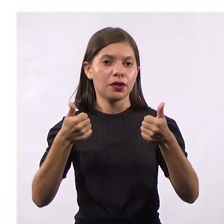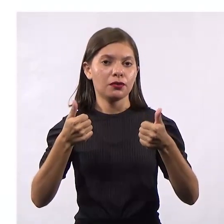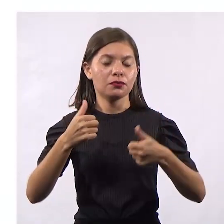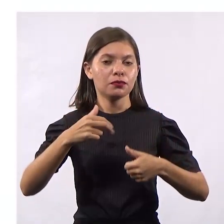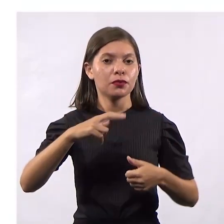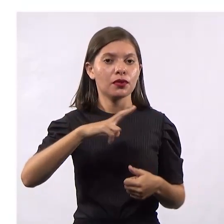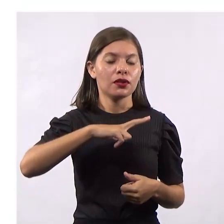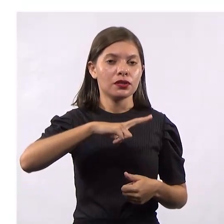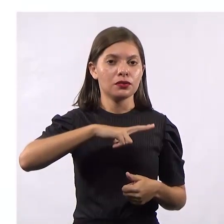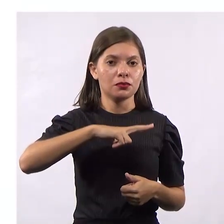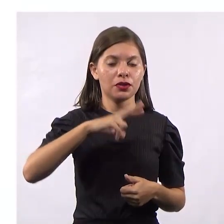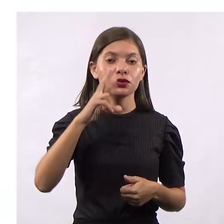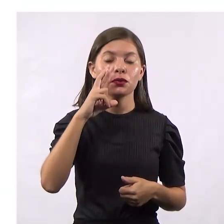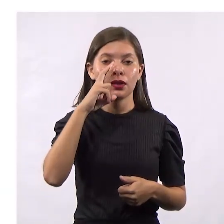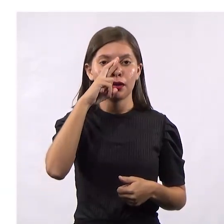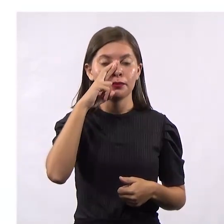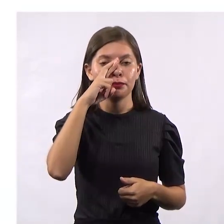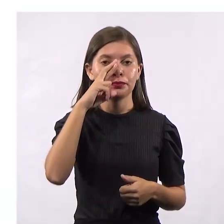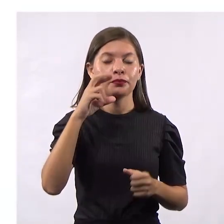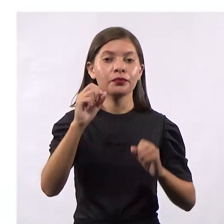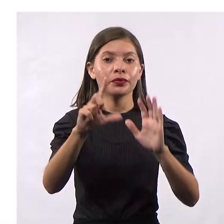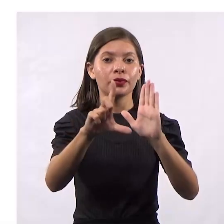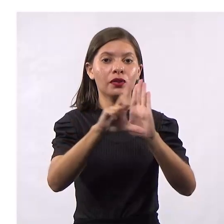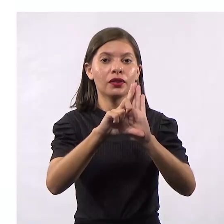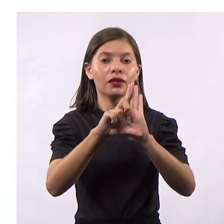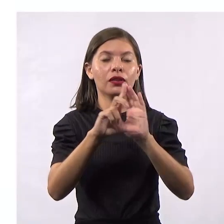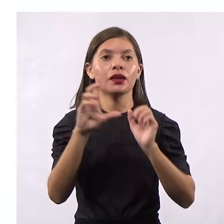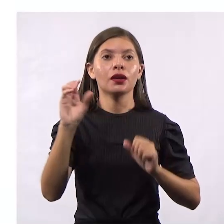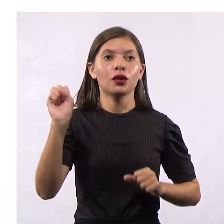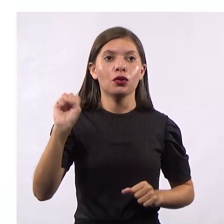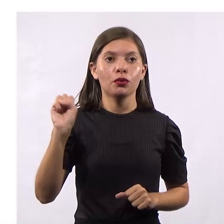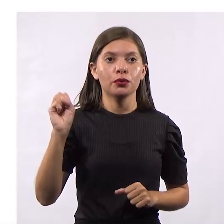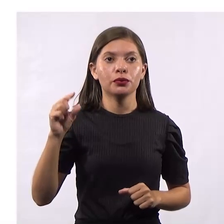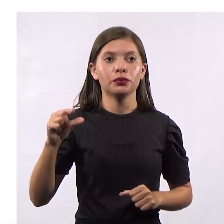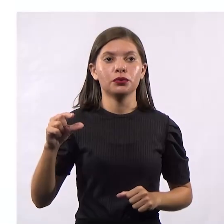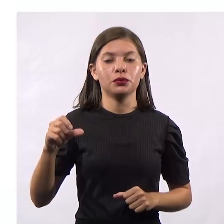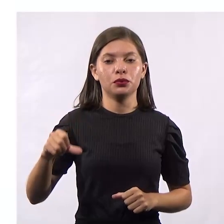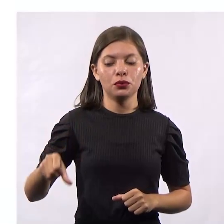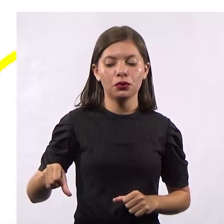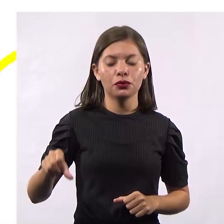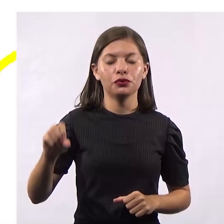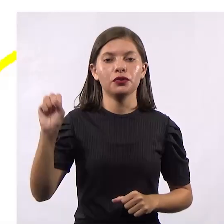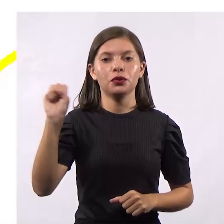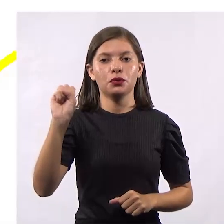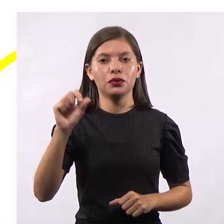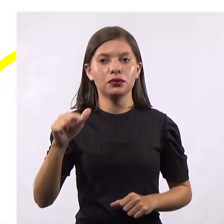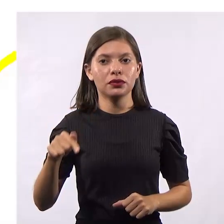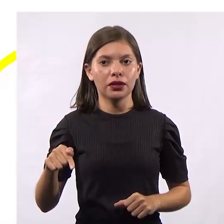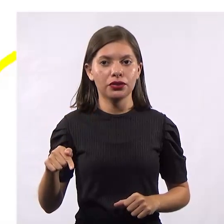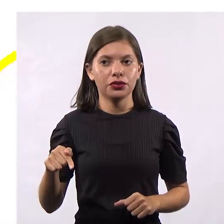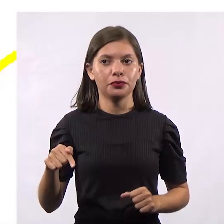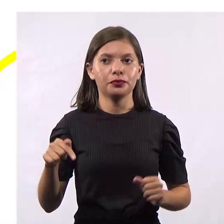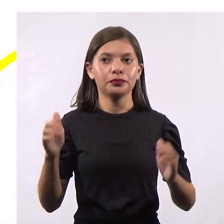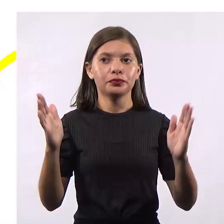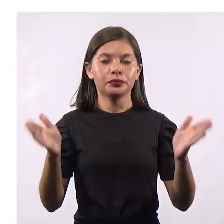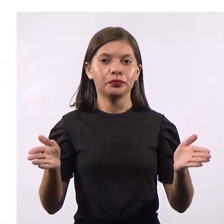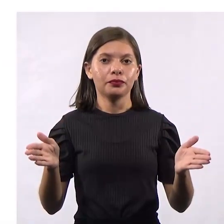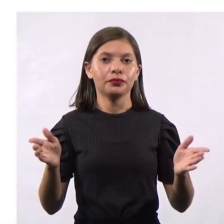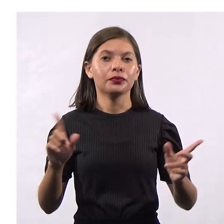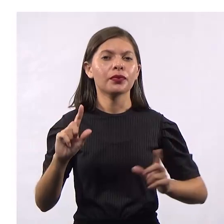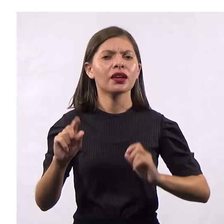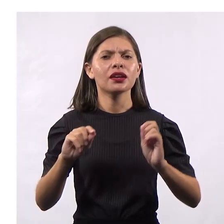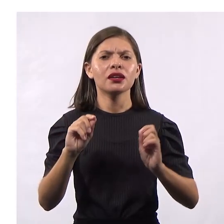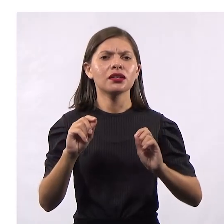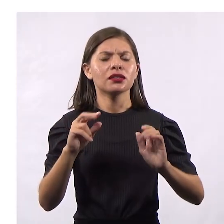conta e risco do particular, né? De acordo com a lei 8987, que eu já mencionei para vocês.